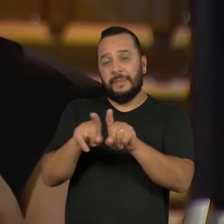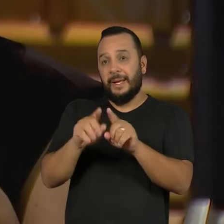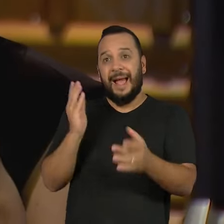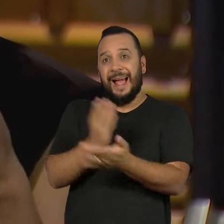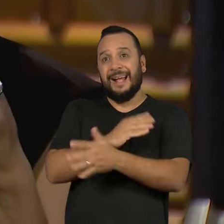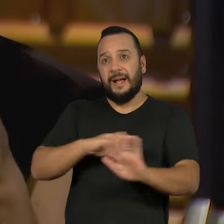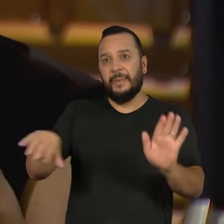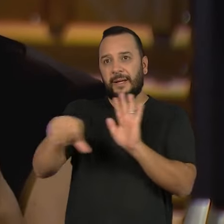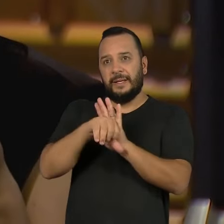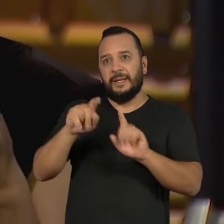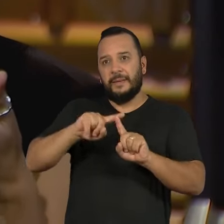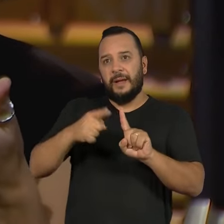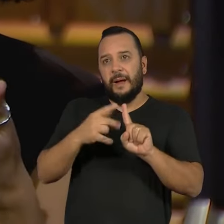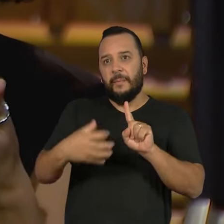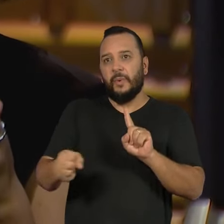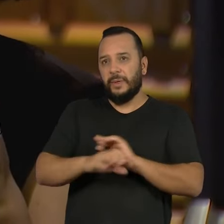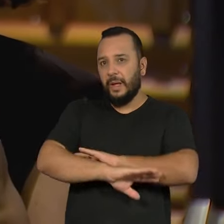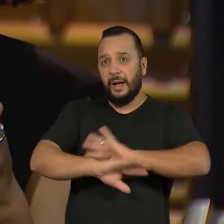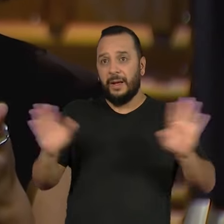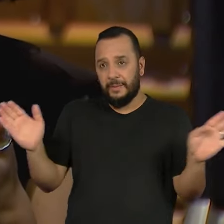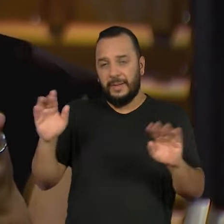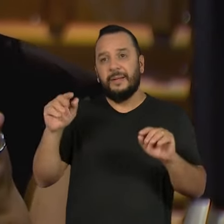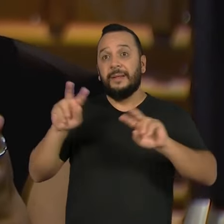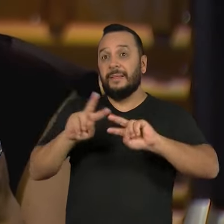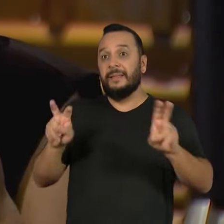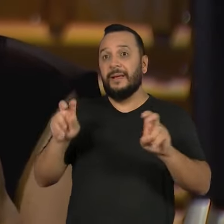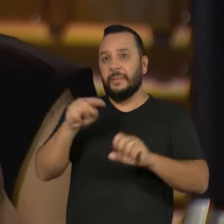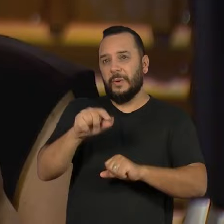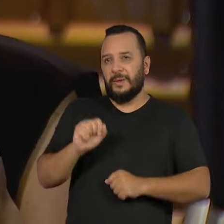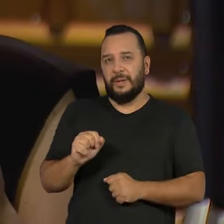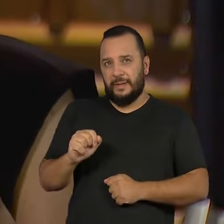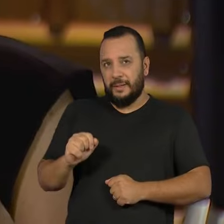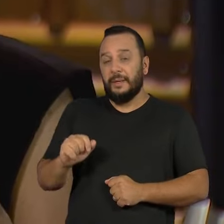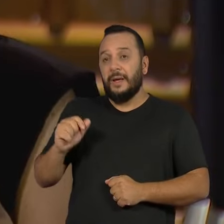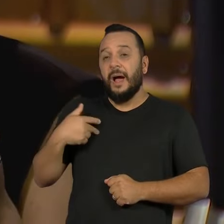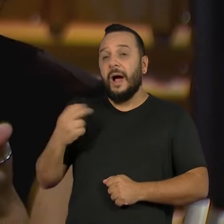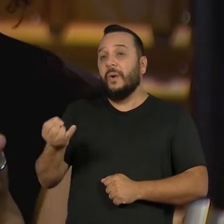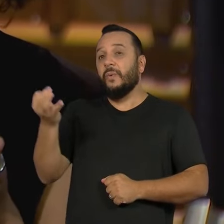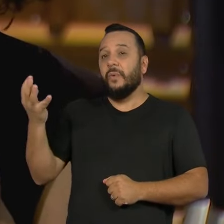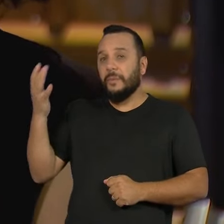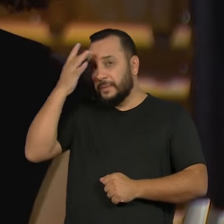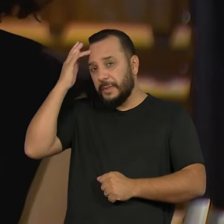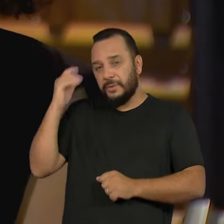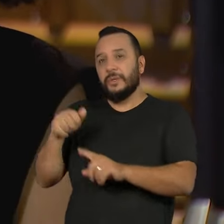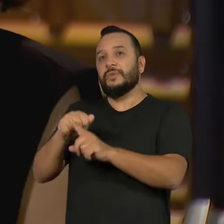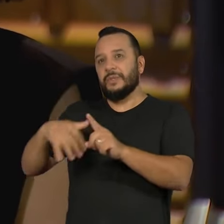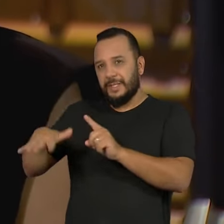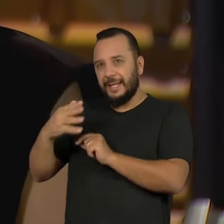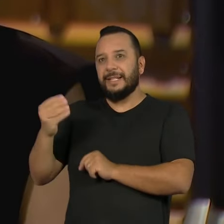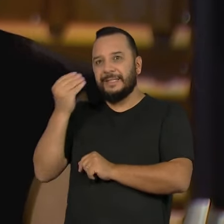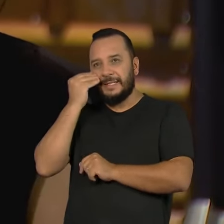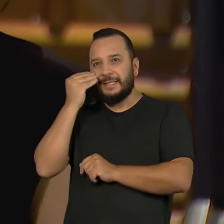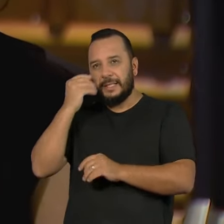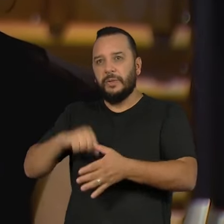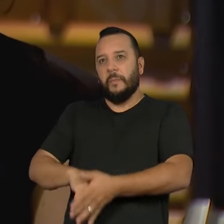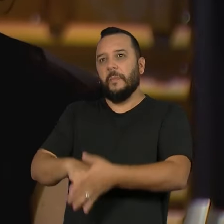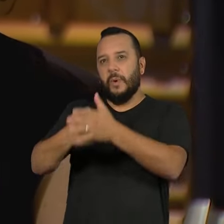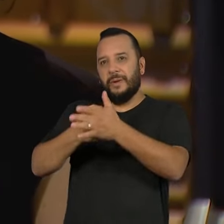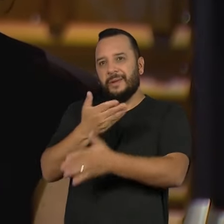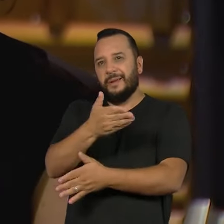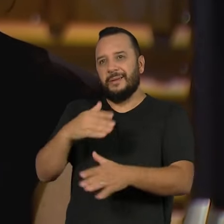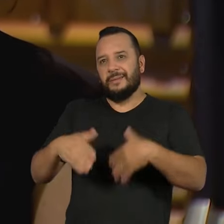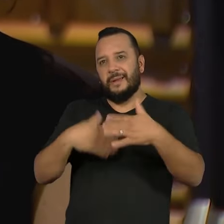aparece aparece sempre como um segmento da sociedade que está representado na política tentando bloquear esses